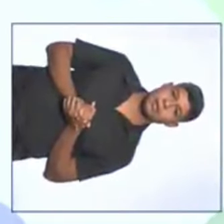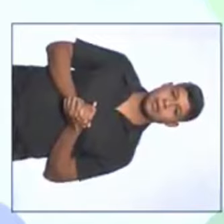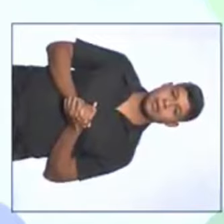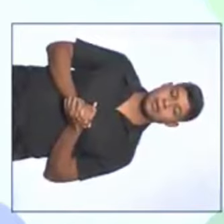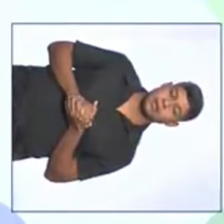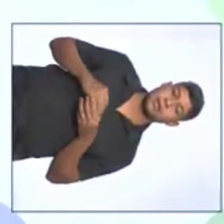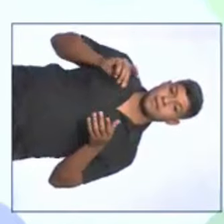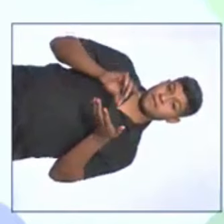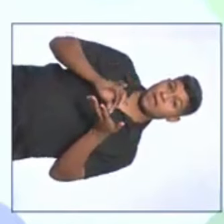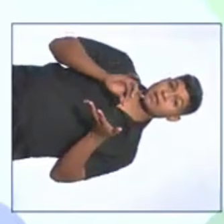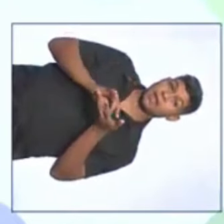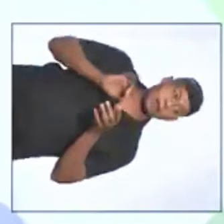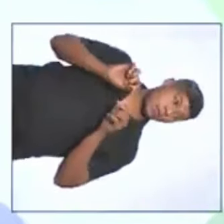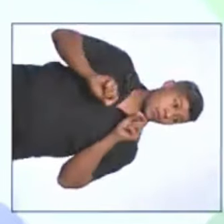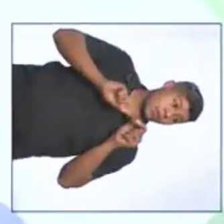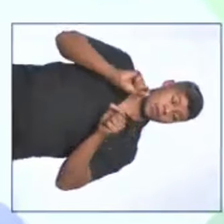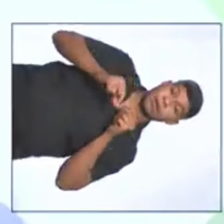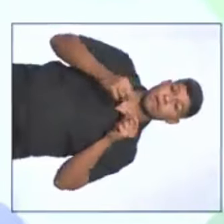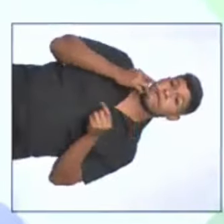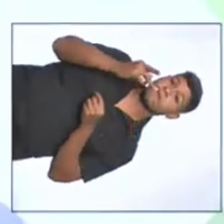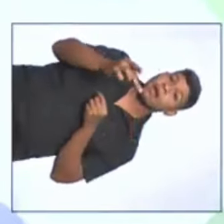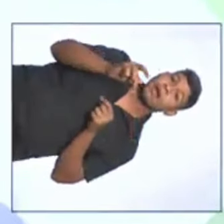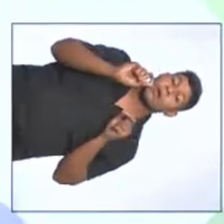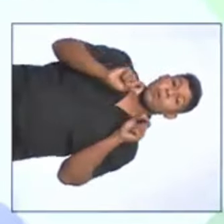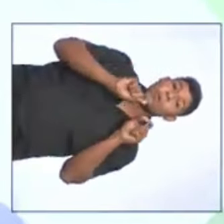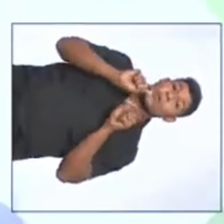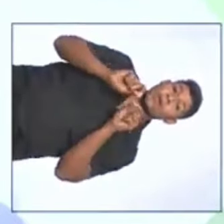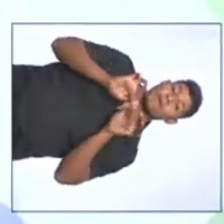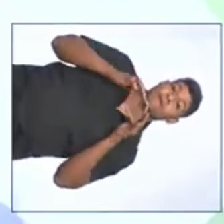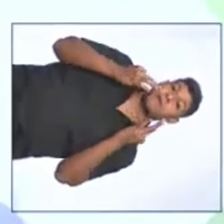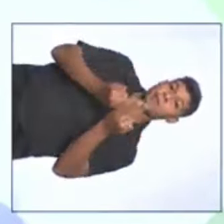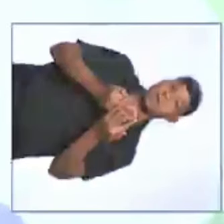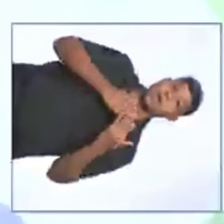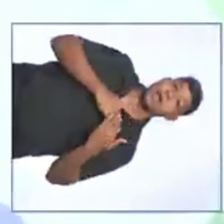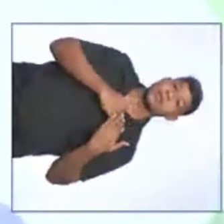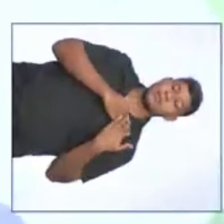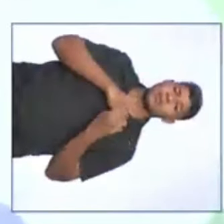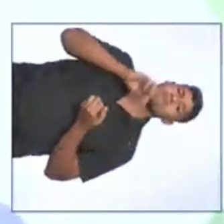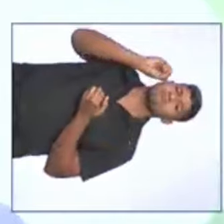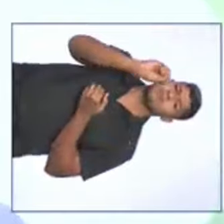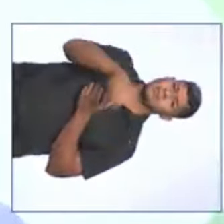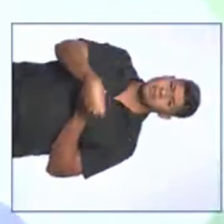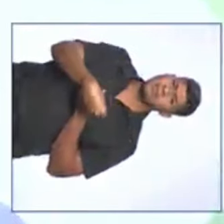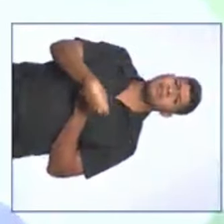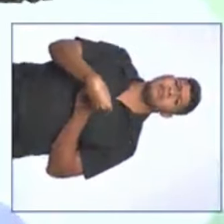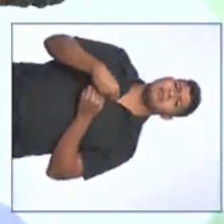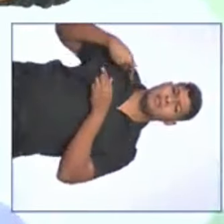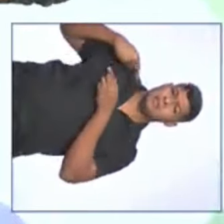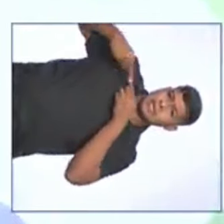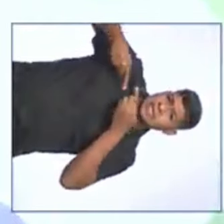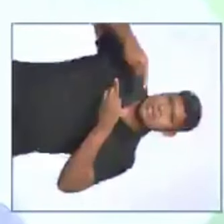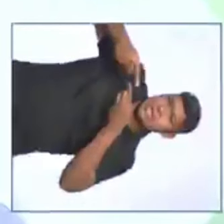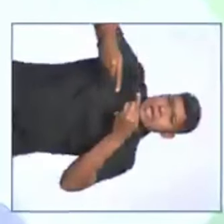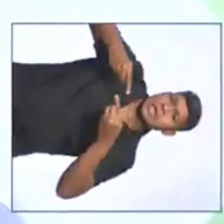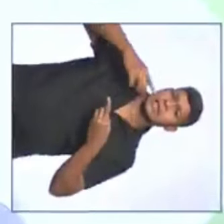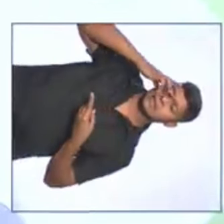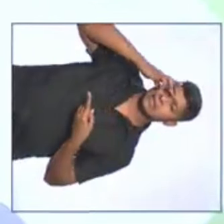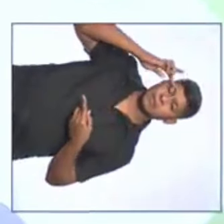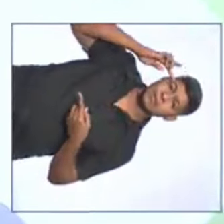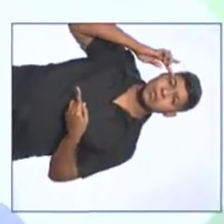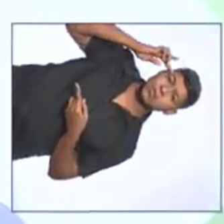E, na verdade, eles falam sobre a questão de que a família, ela é responsável, sim, pelos seus descendentes, pelas pessoas, né,